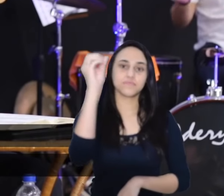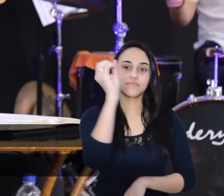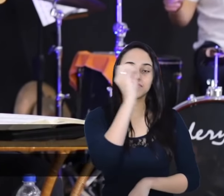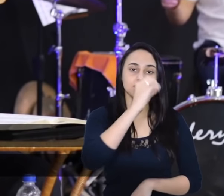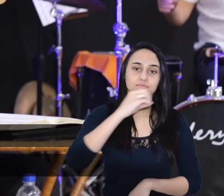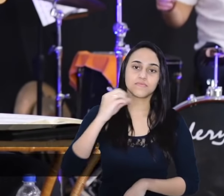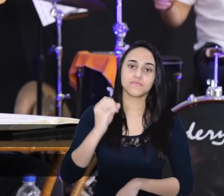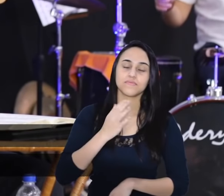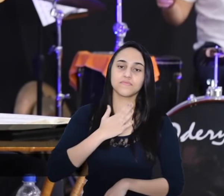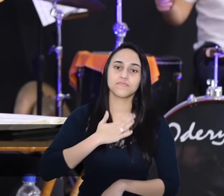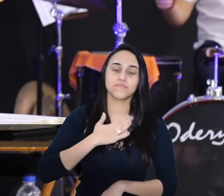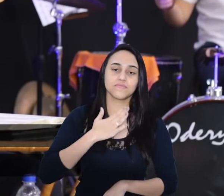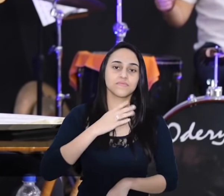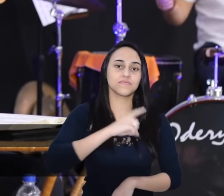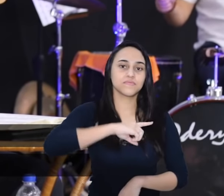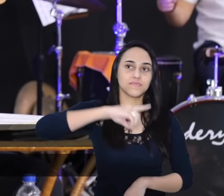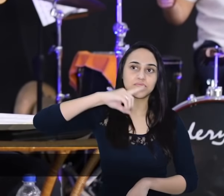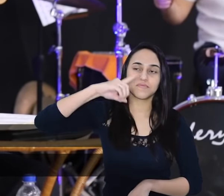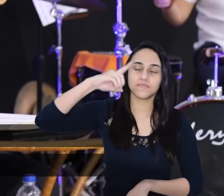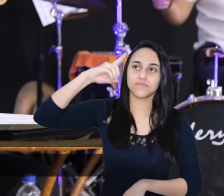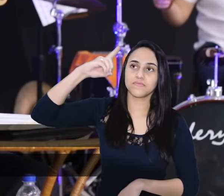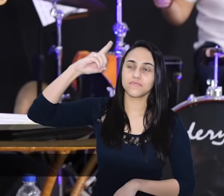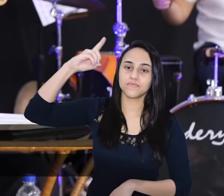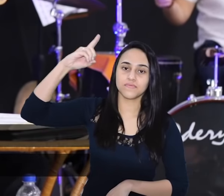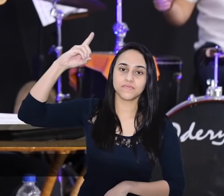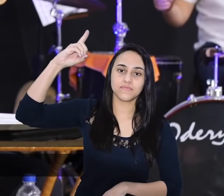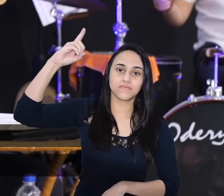lição. Oh, meu